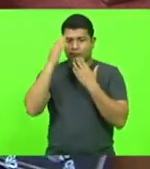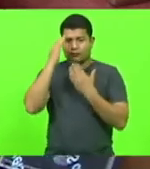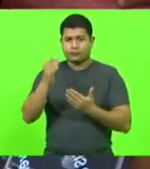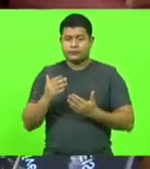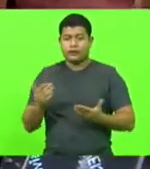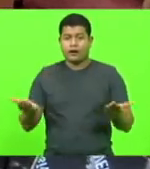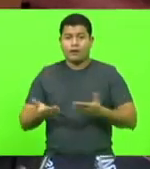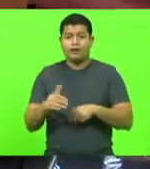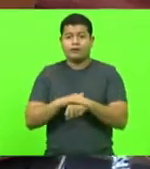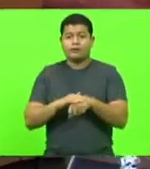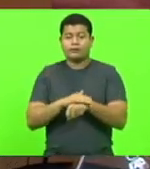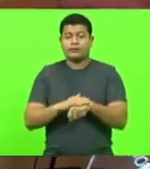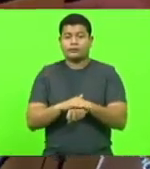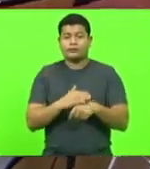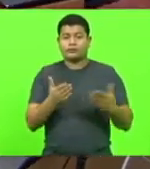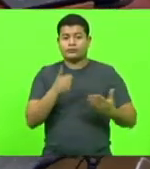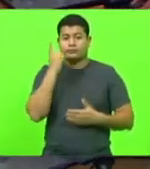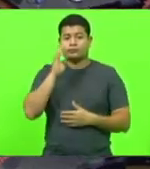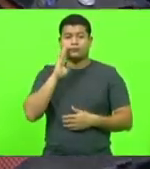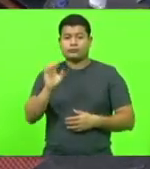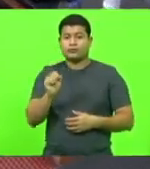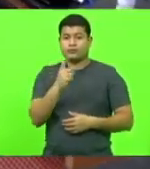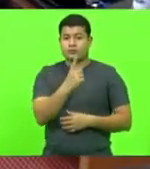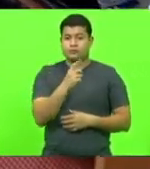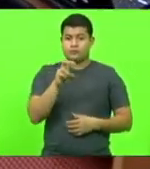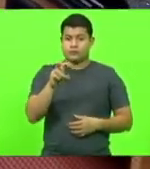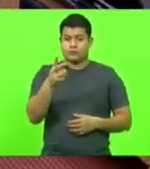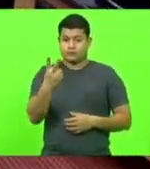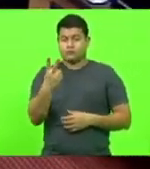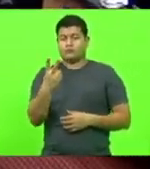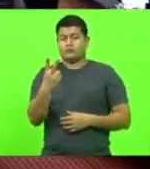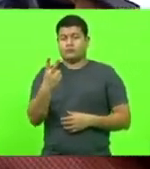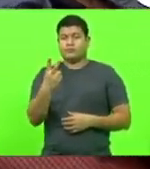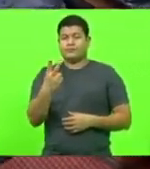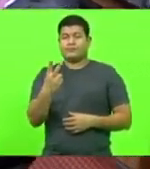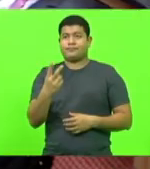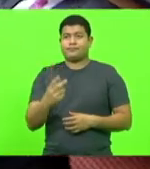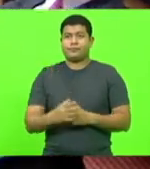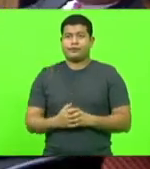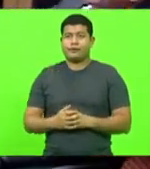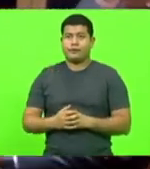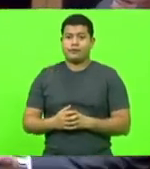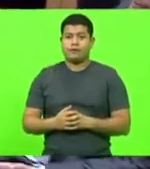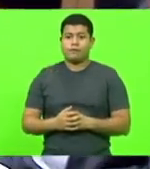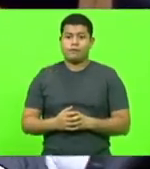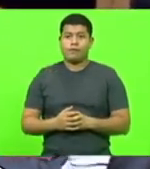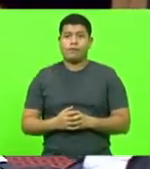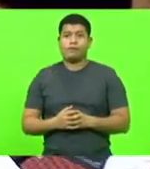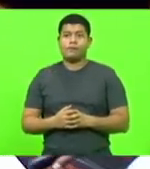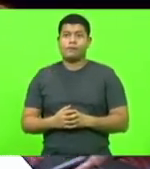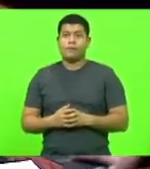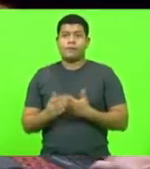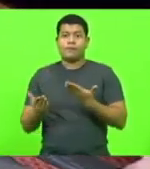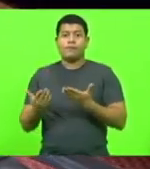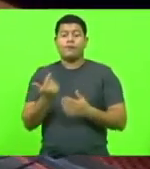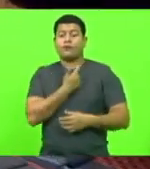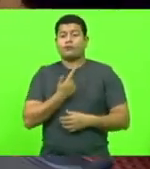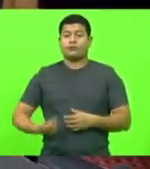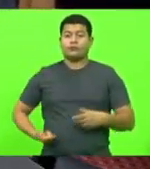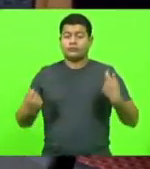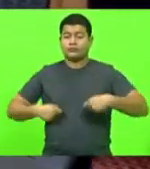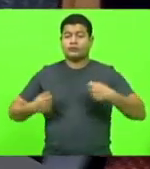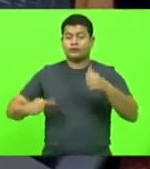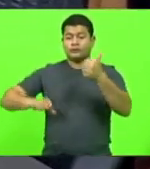Bruno sobre o PL 152, de que o governo precisa analisar